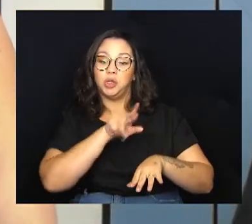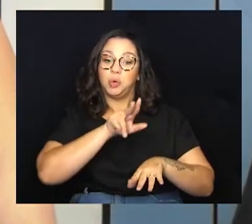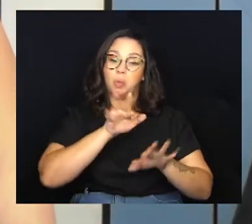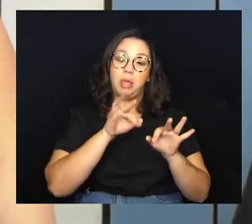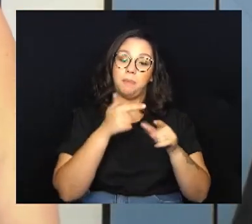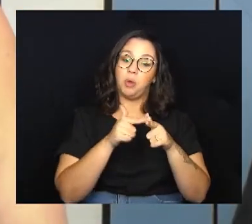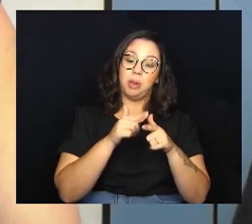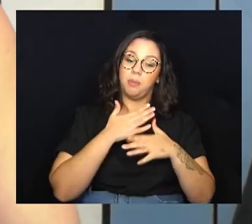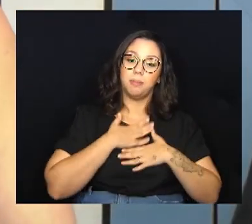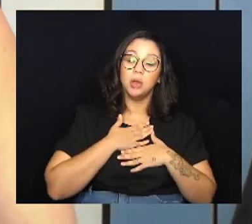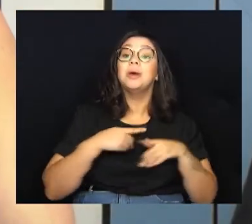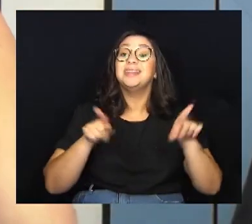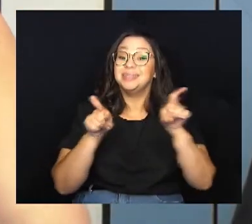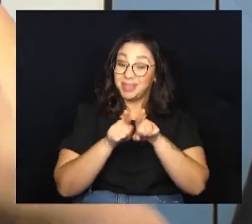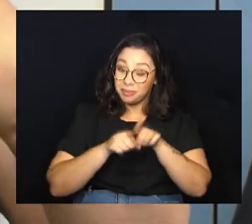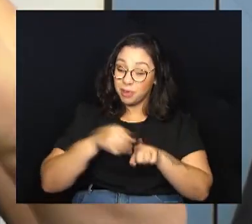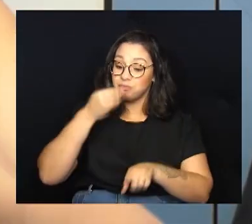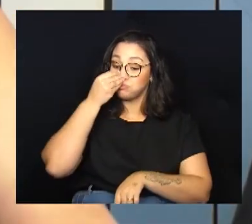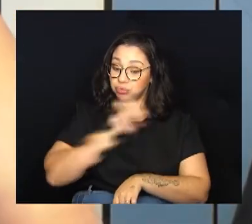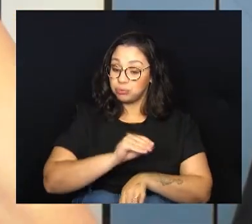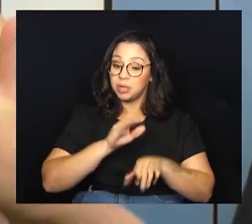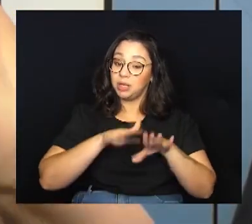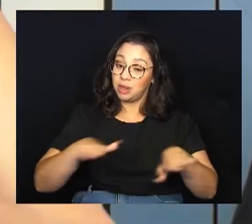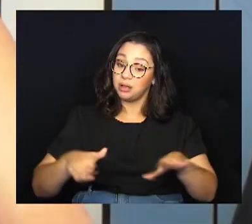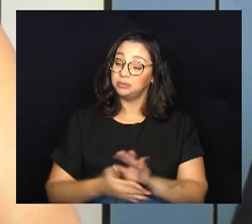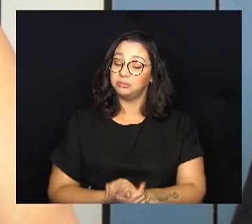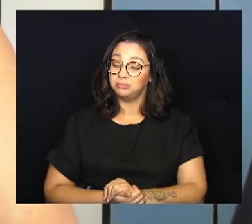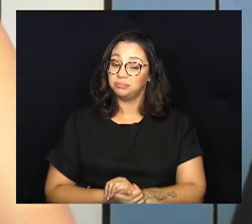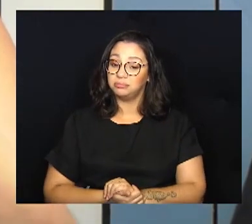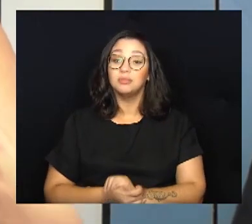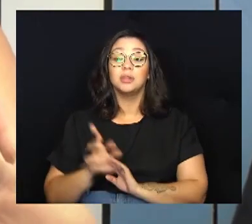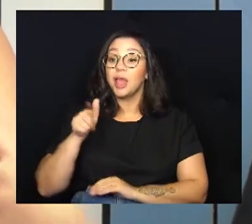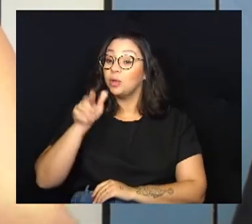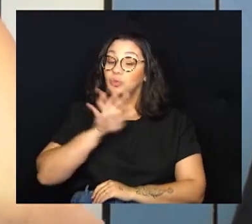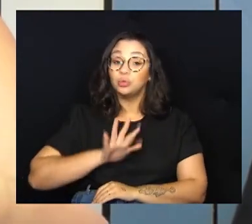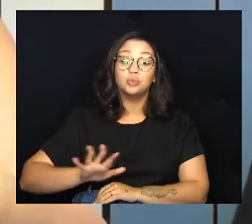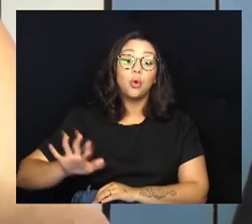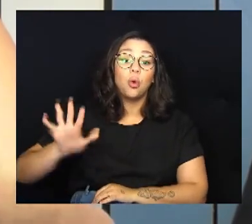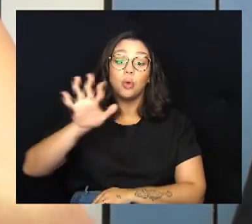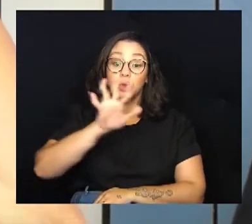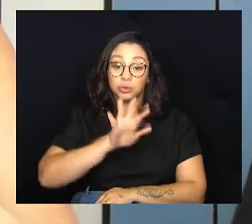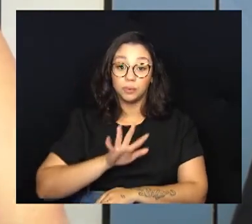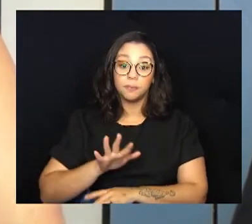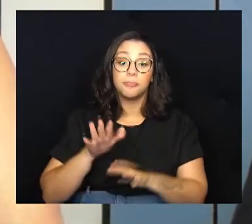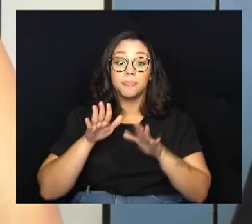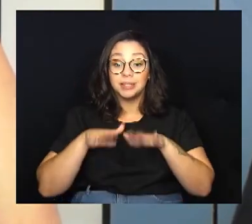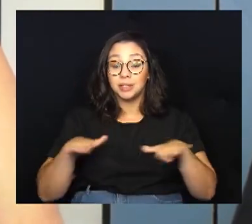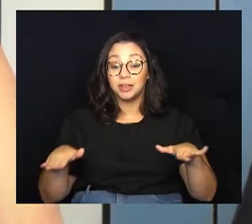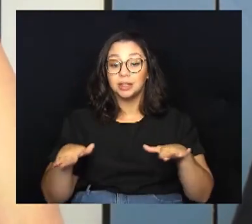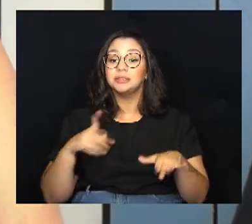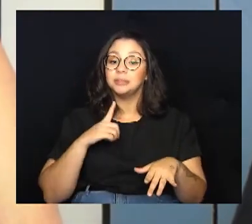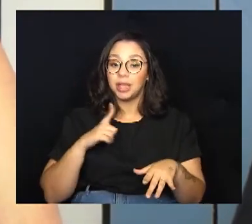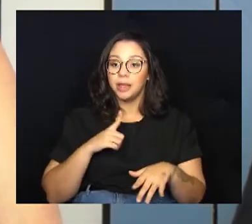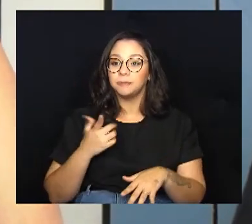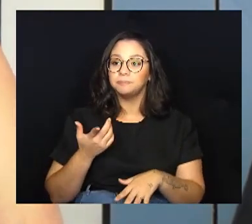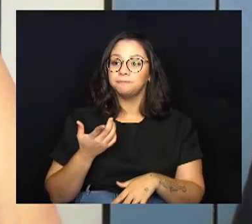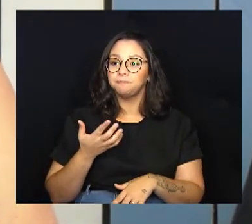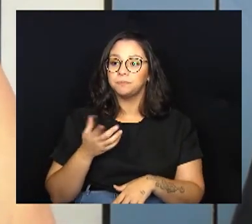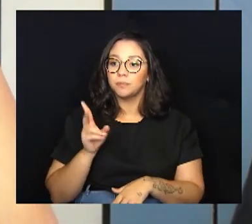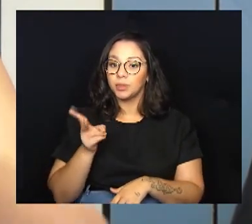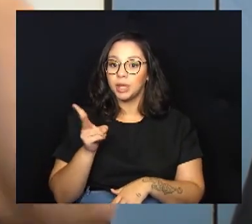vir para essas cidades, por exemplo, como a Elas nossa? se espalham, é igual você mexer num formigueiro, né? Campinas é o paraíso para o morador de rua,